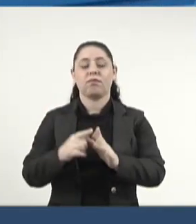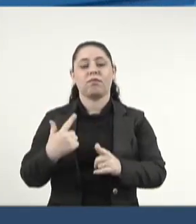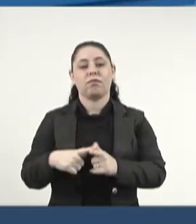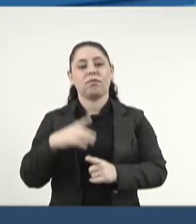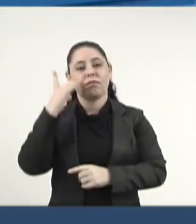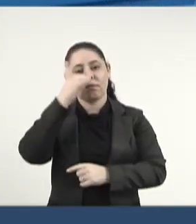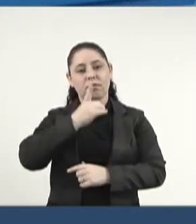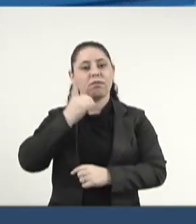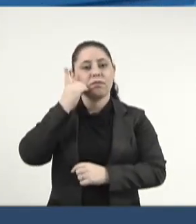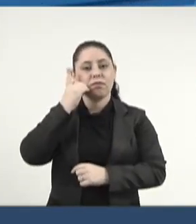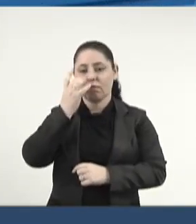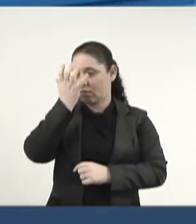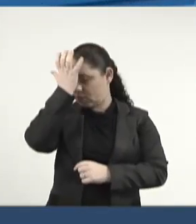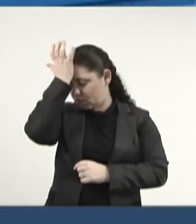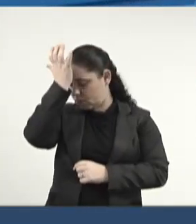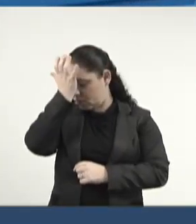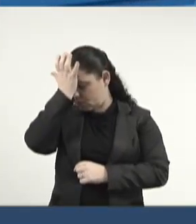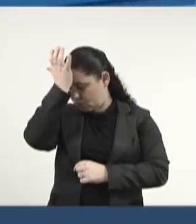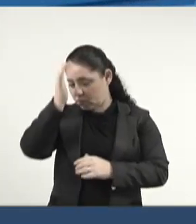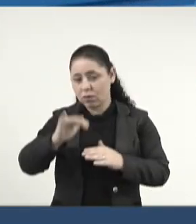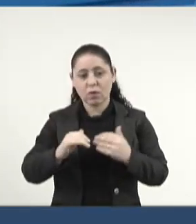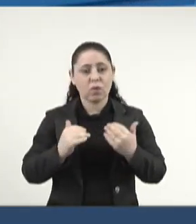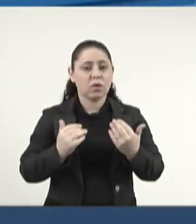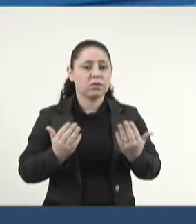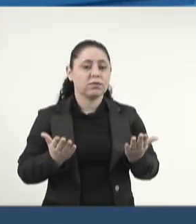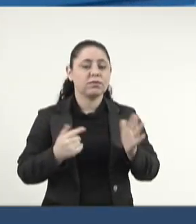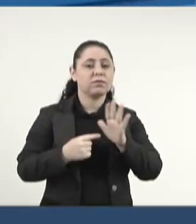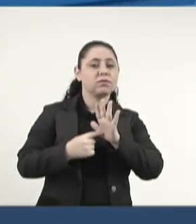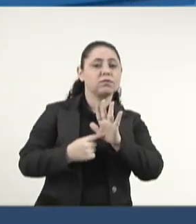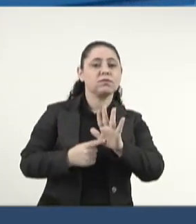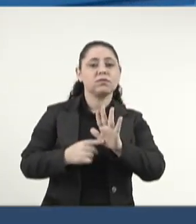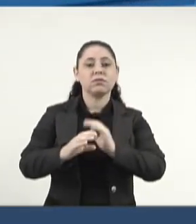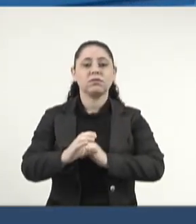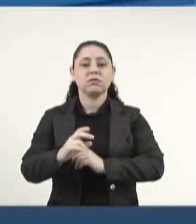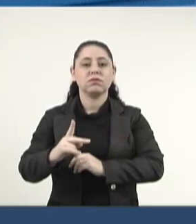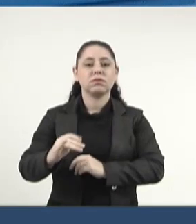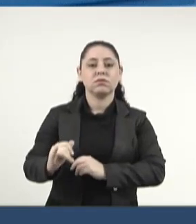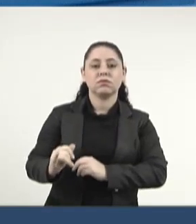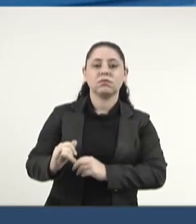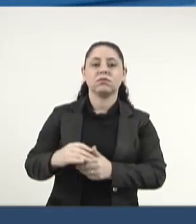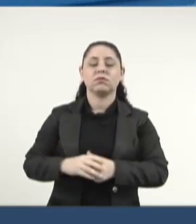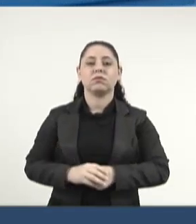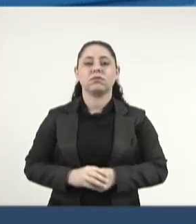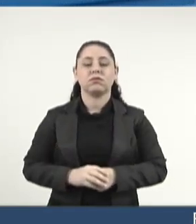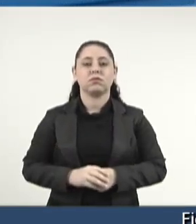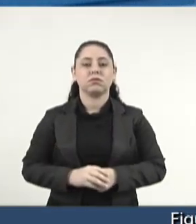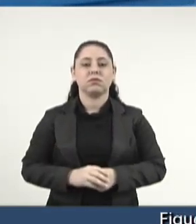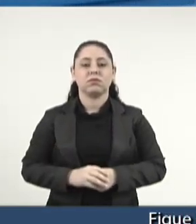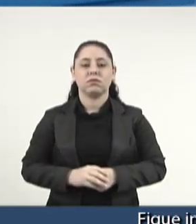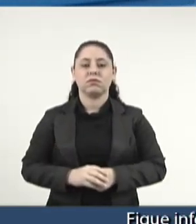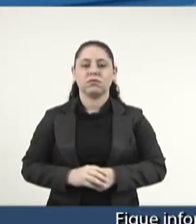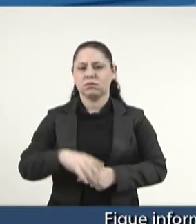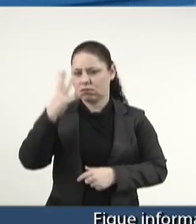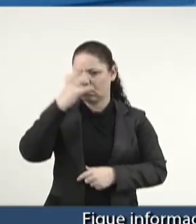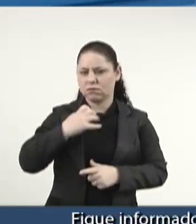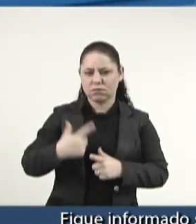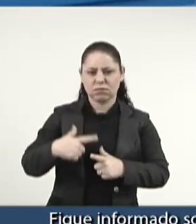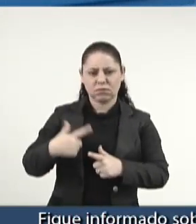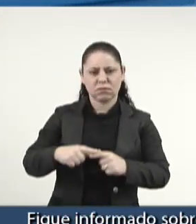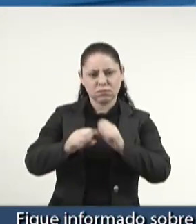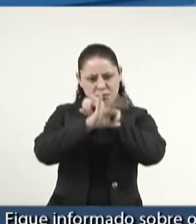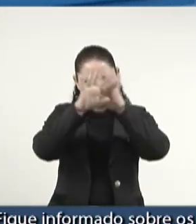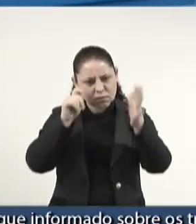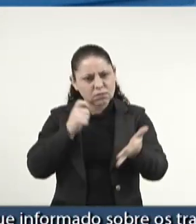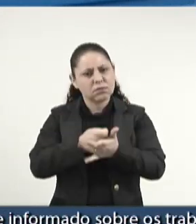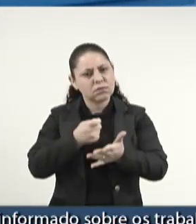o deputado Rafael Tavares, quando apresentou o pedido de CPI, ele cobrava justamente mais transparência